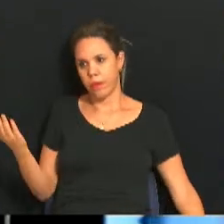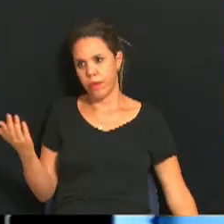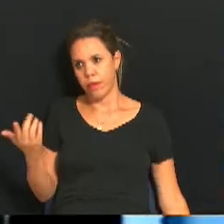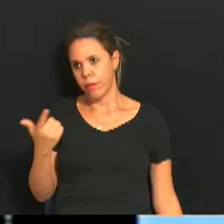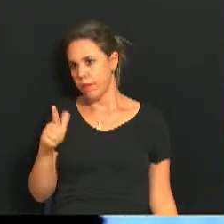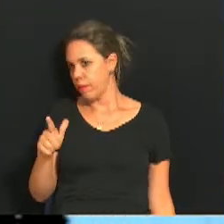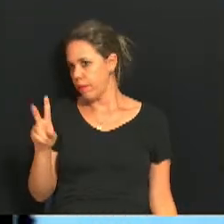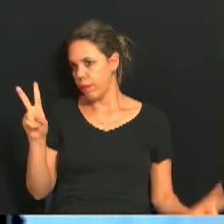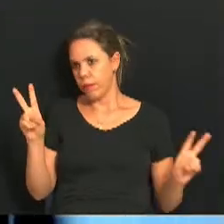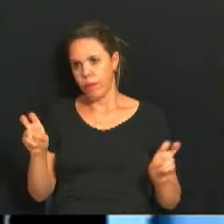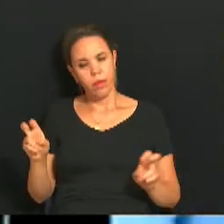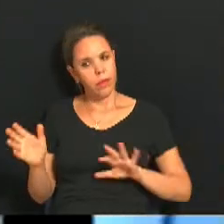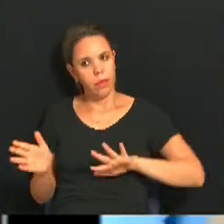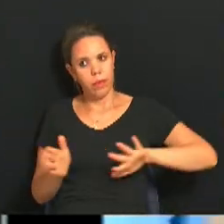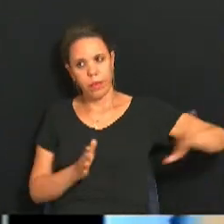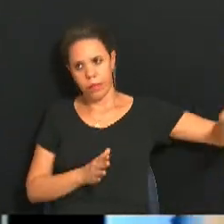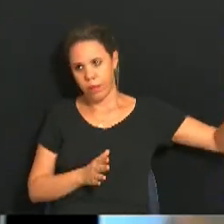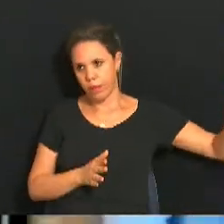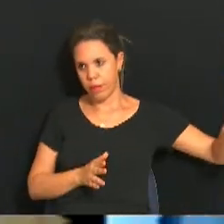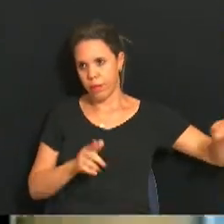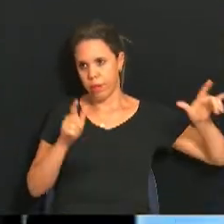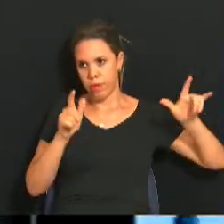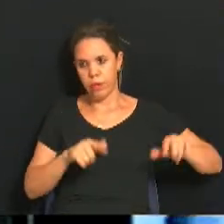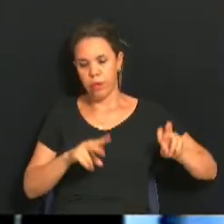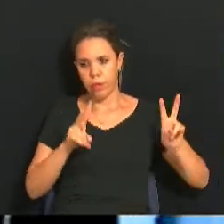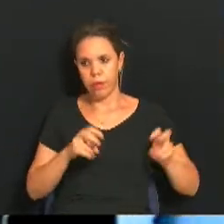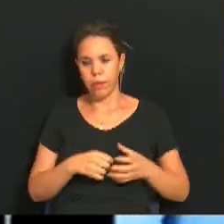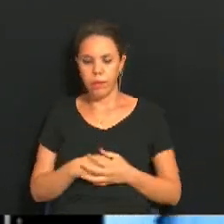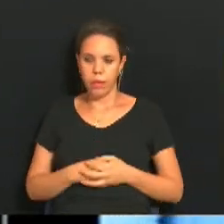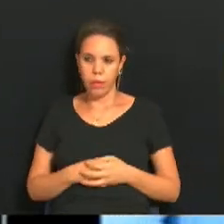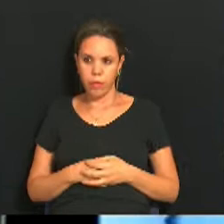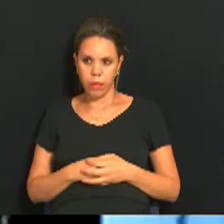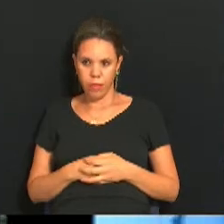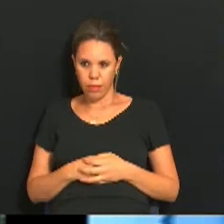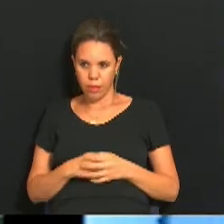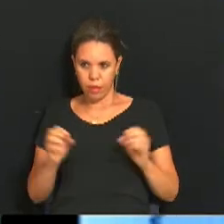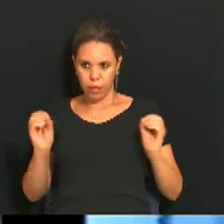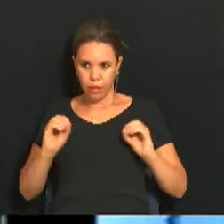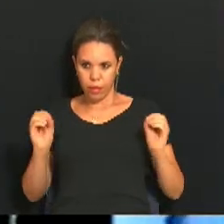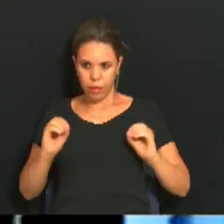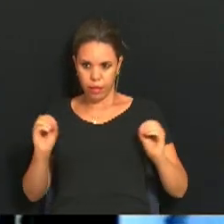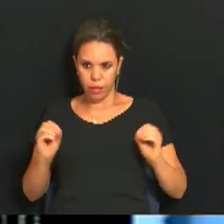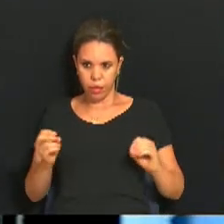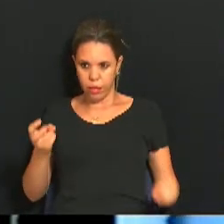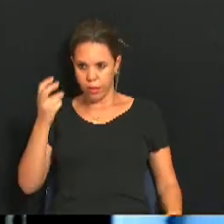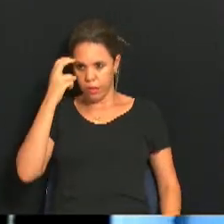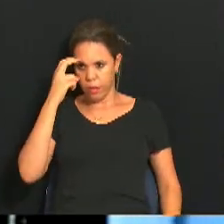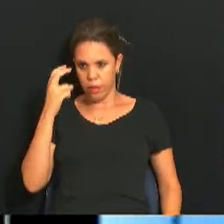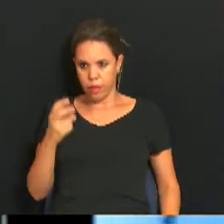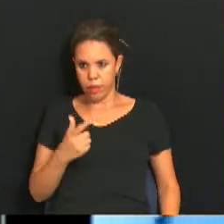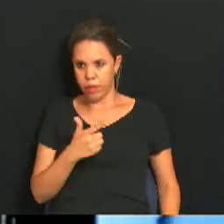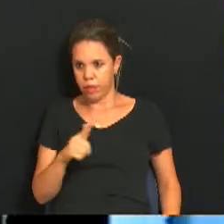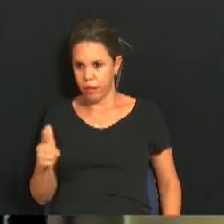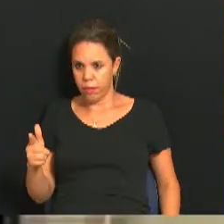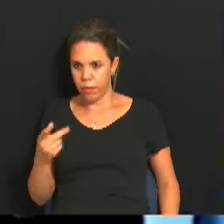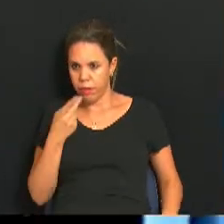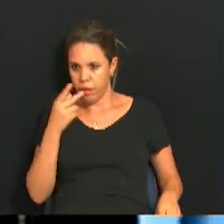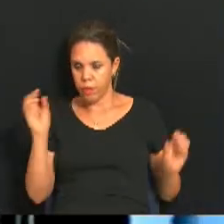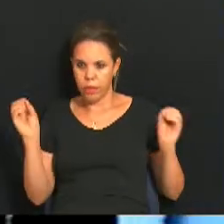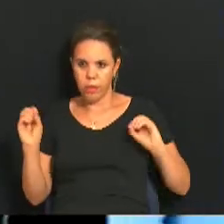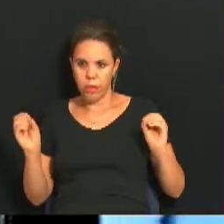plantamos não tocamos no assunto de nada da Estação Cultura então não há que se dizer